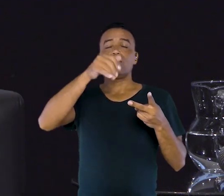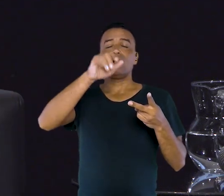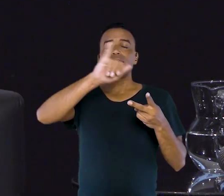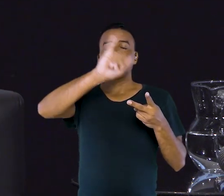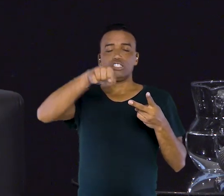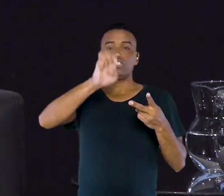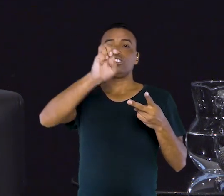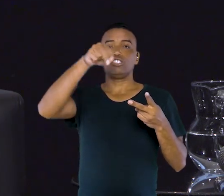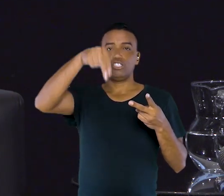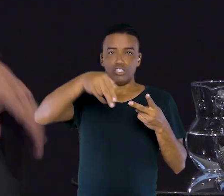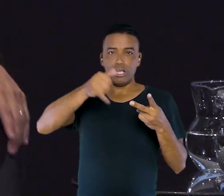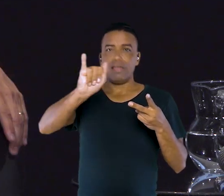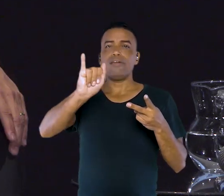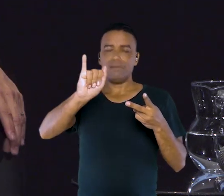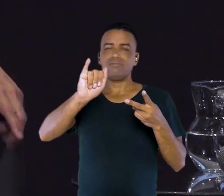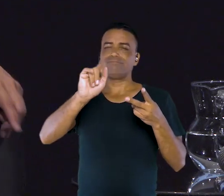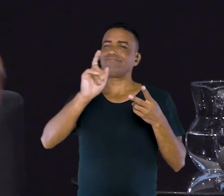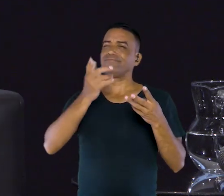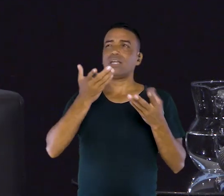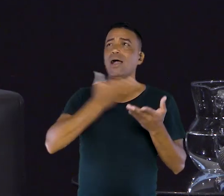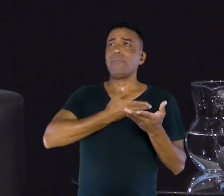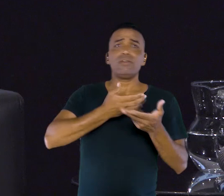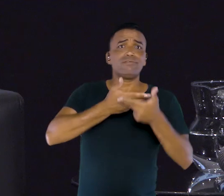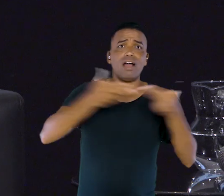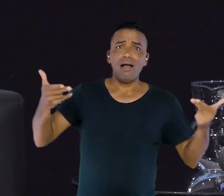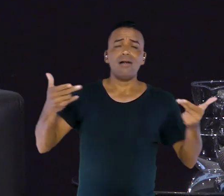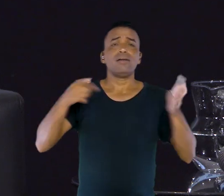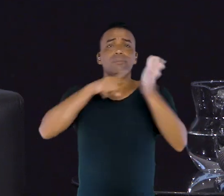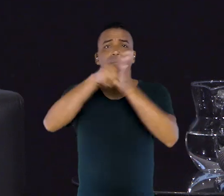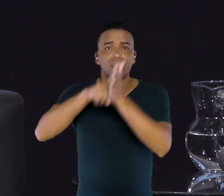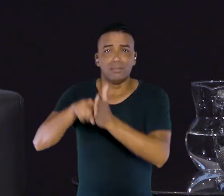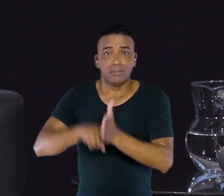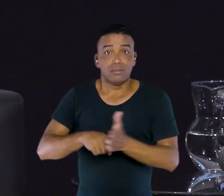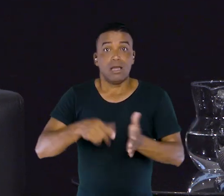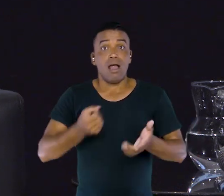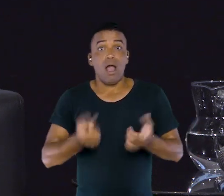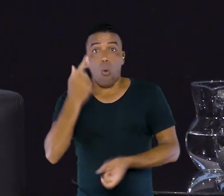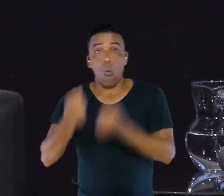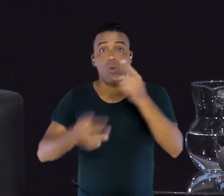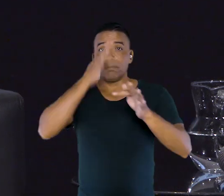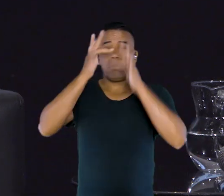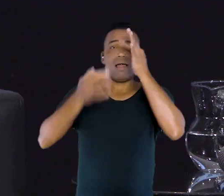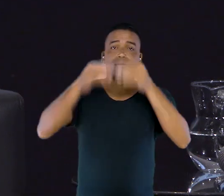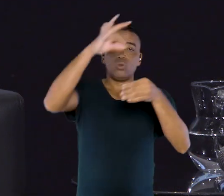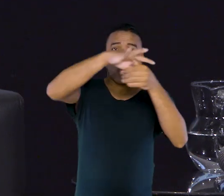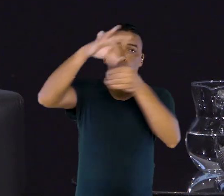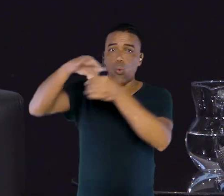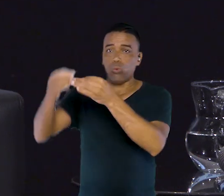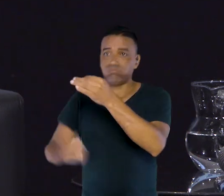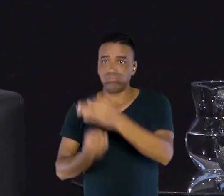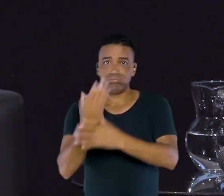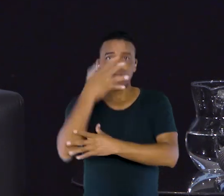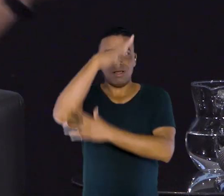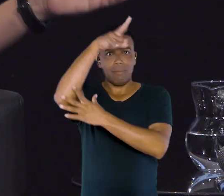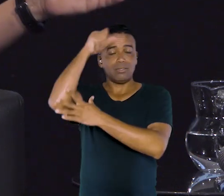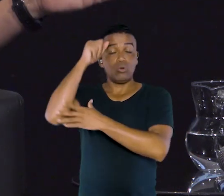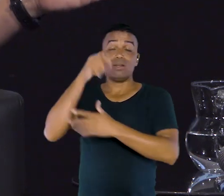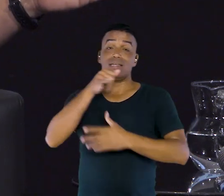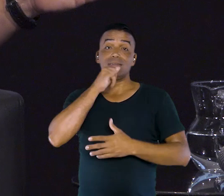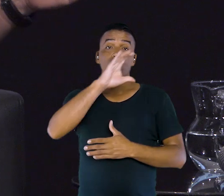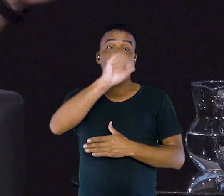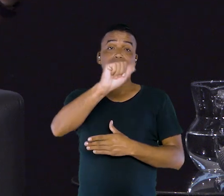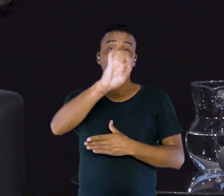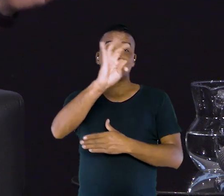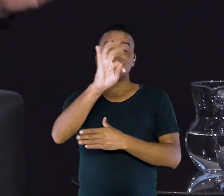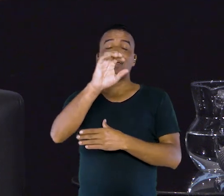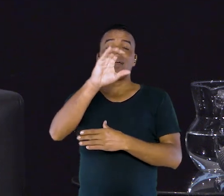aqui em São Paulo, tem um monte de gente fazendo esse tipo de estudo. O que a gente começou a perceber? Que algumas plantas que são cultivadas há muito tempo na Amazônia, como é o caso da castanha,